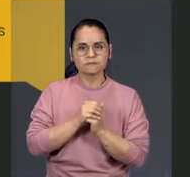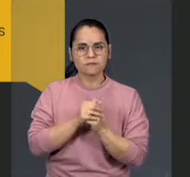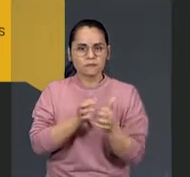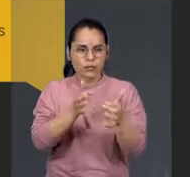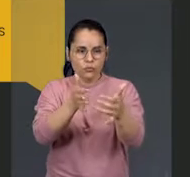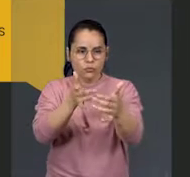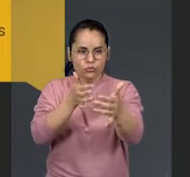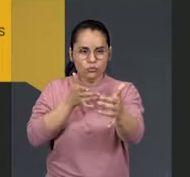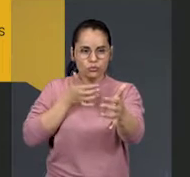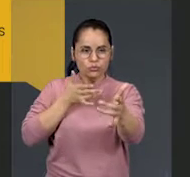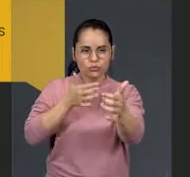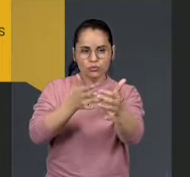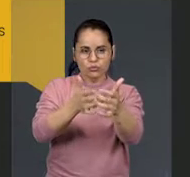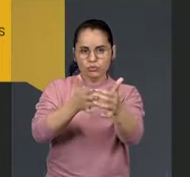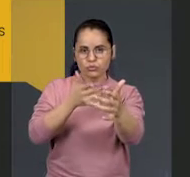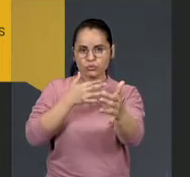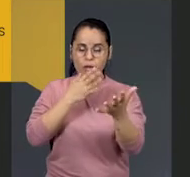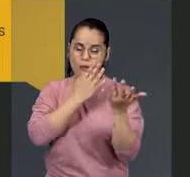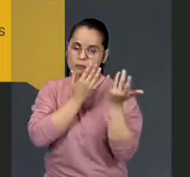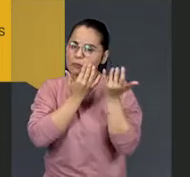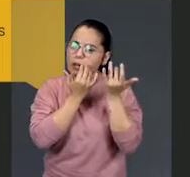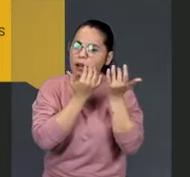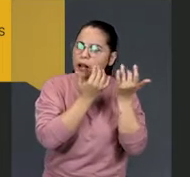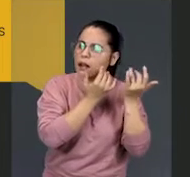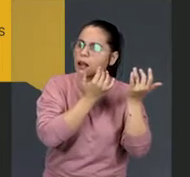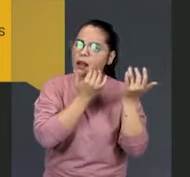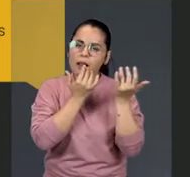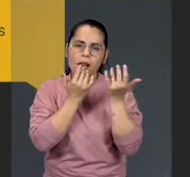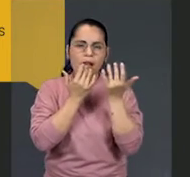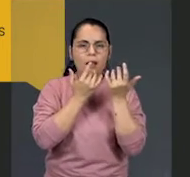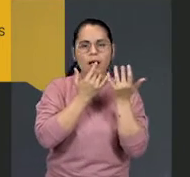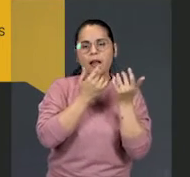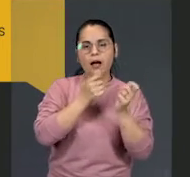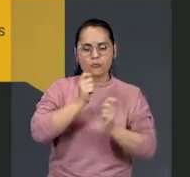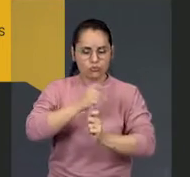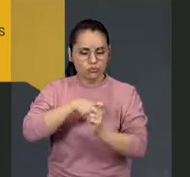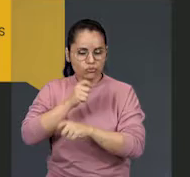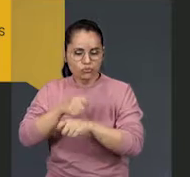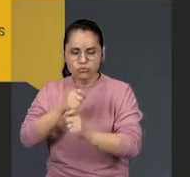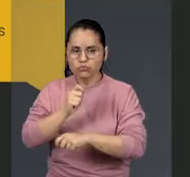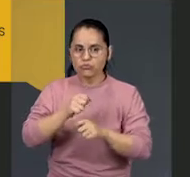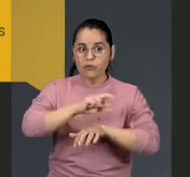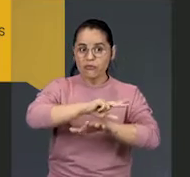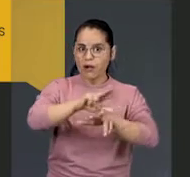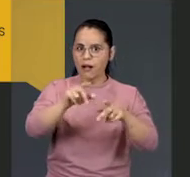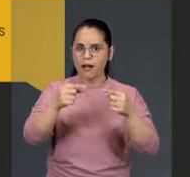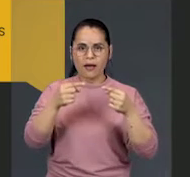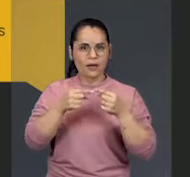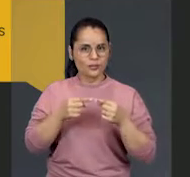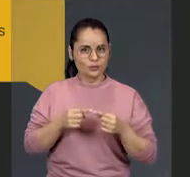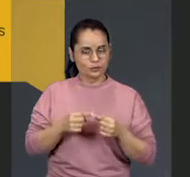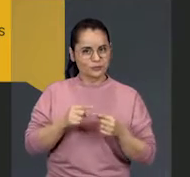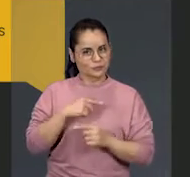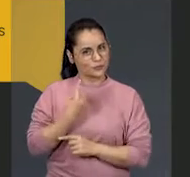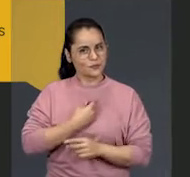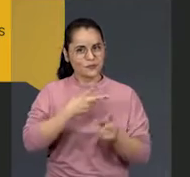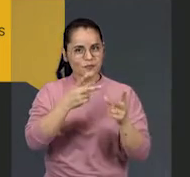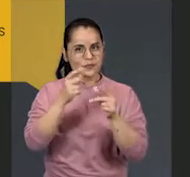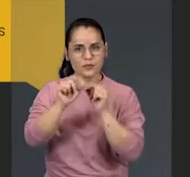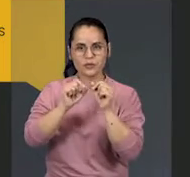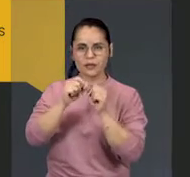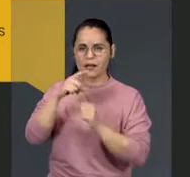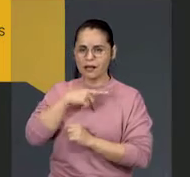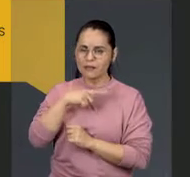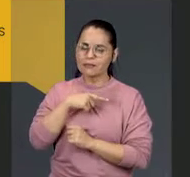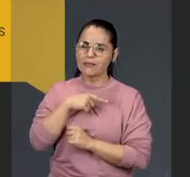harpas, flautas, alaúdes, símbolos e instrumentos de percussão. Aqui já percebemos que